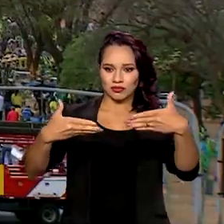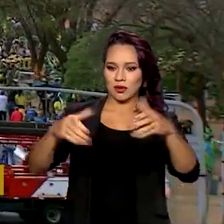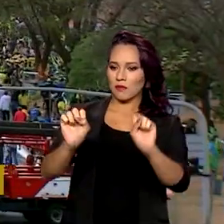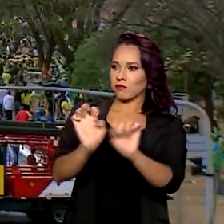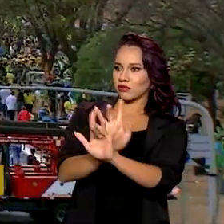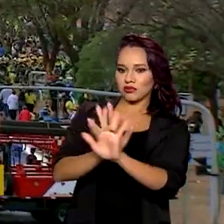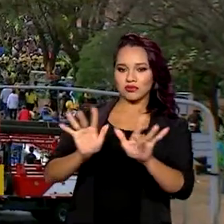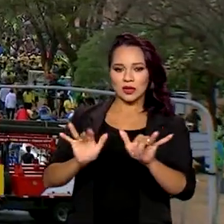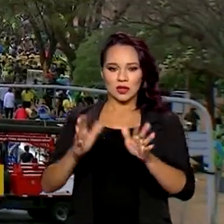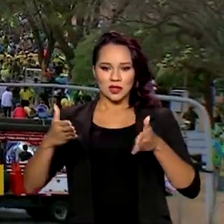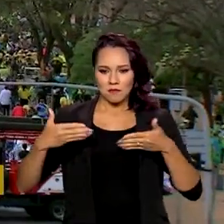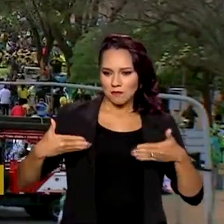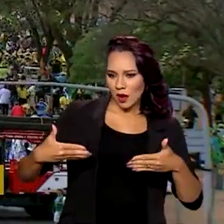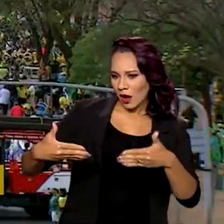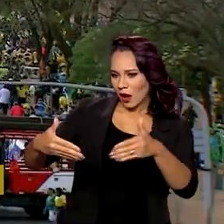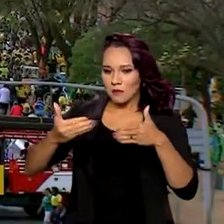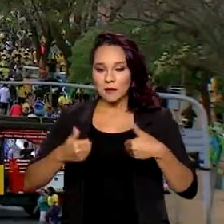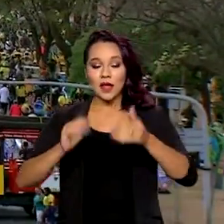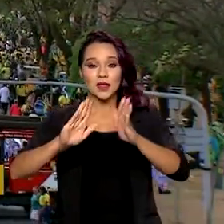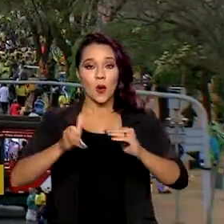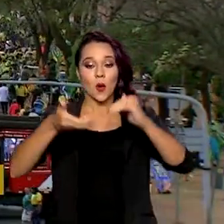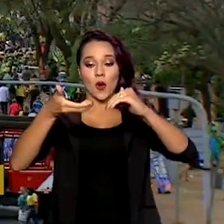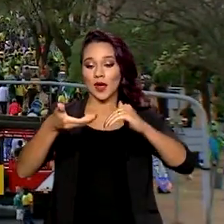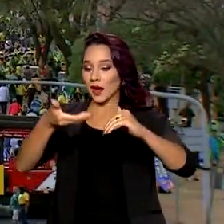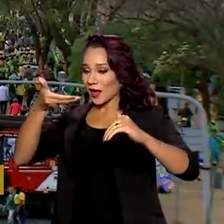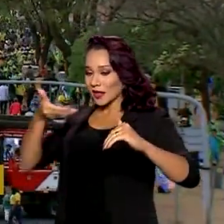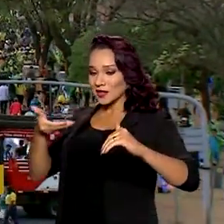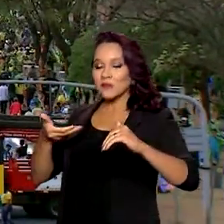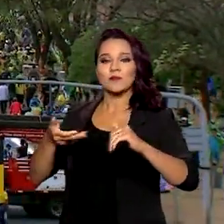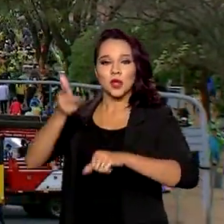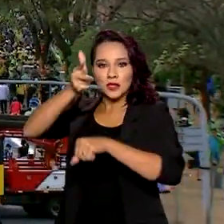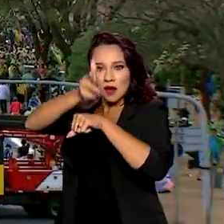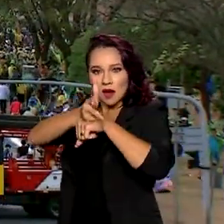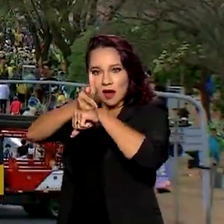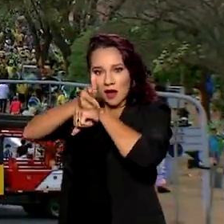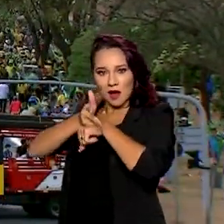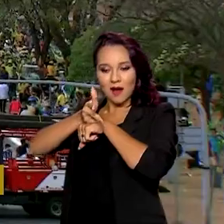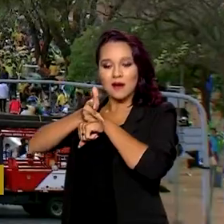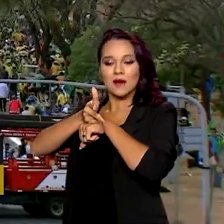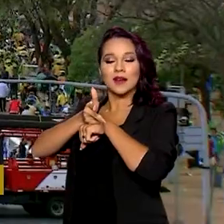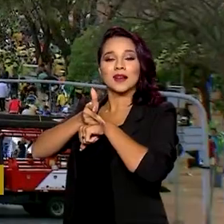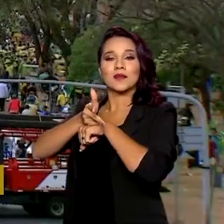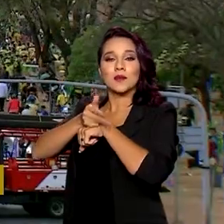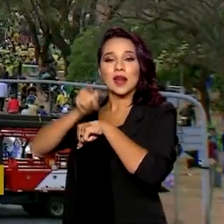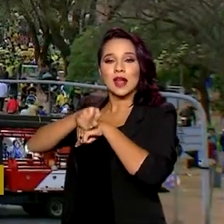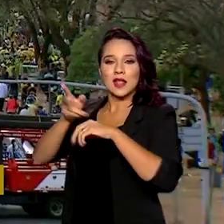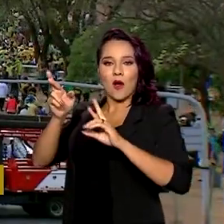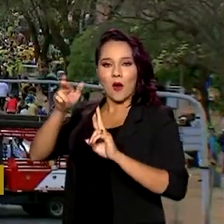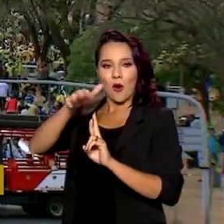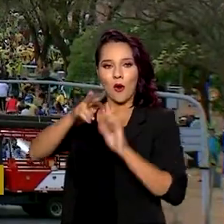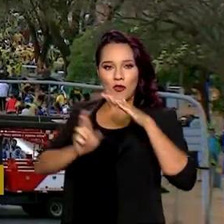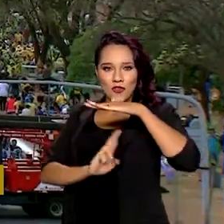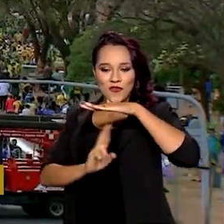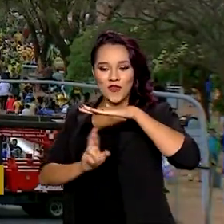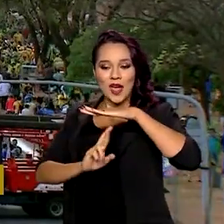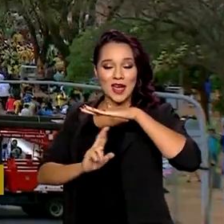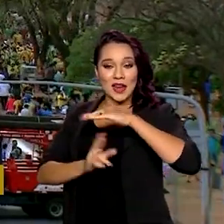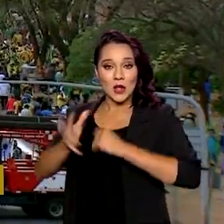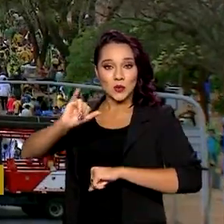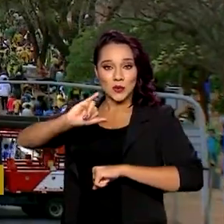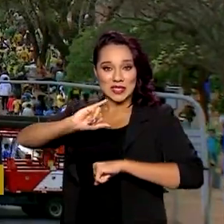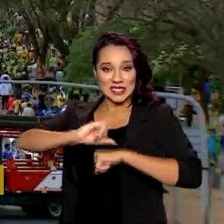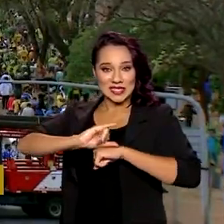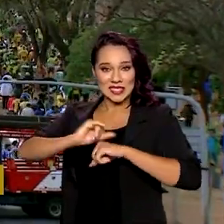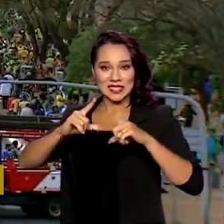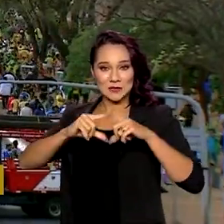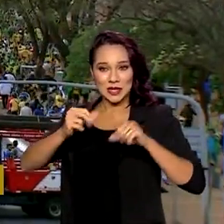um corredor ali grande de pessoas, é o Congresso Nacional lá ao fundo, essa câmera está exatamente ali na plataforma superior da rodoviária do Plano Piloto, aqui no centro